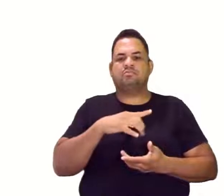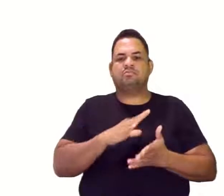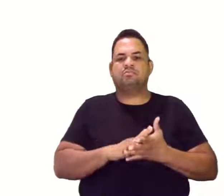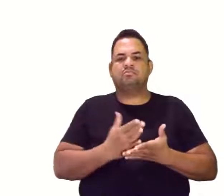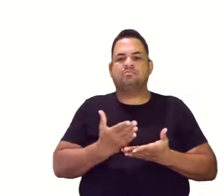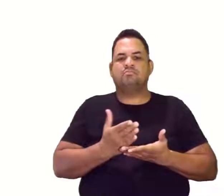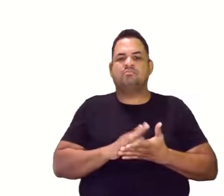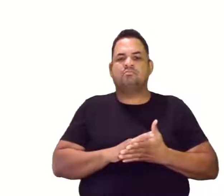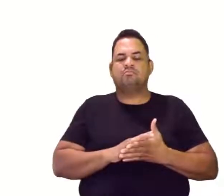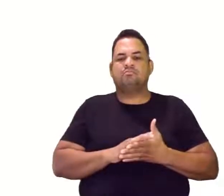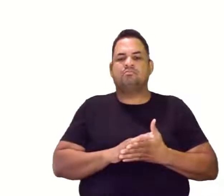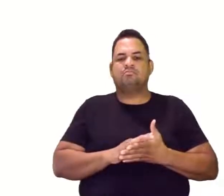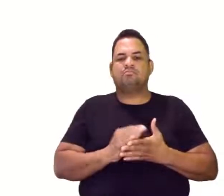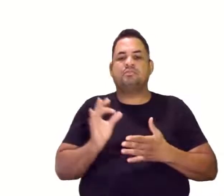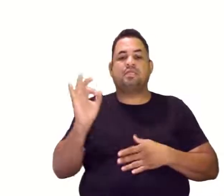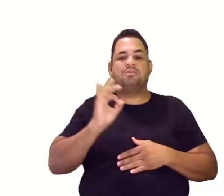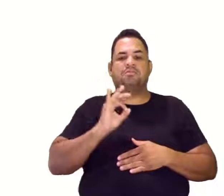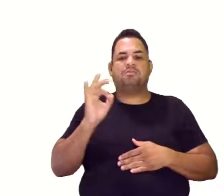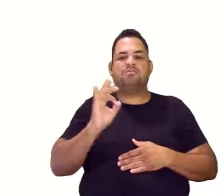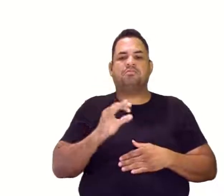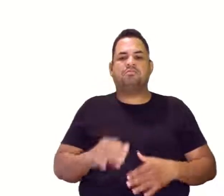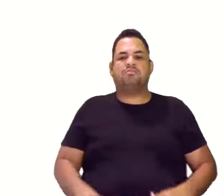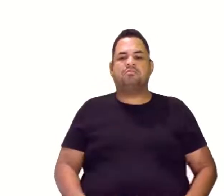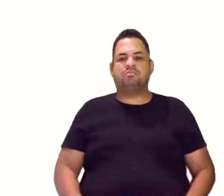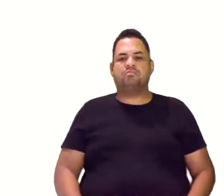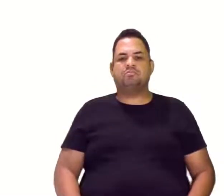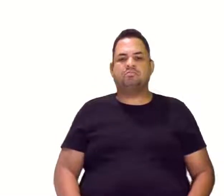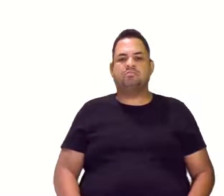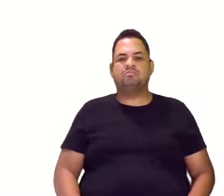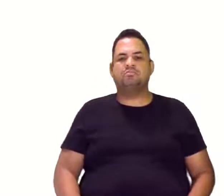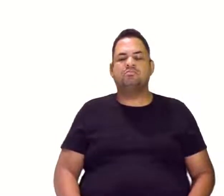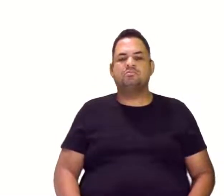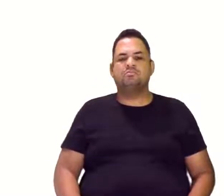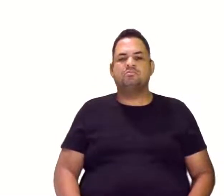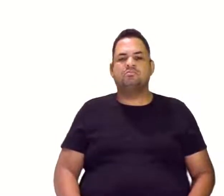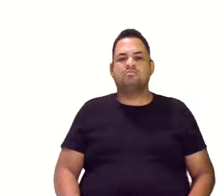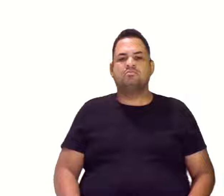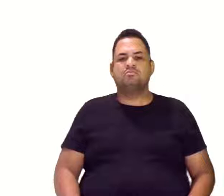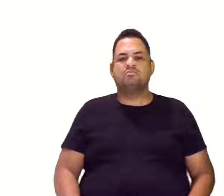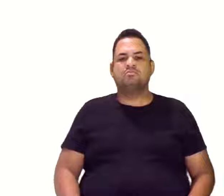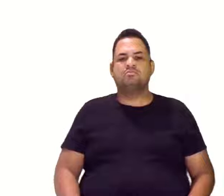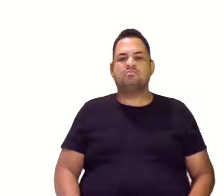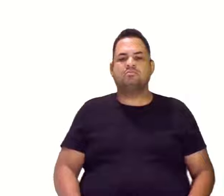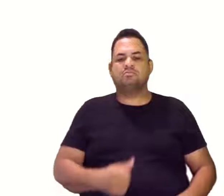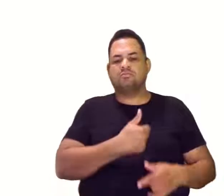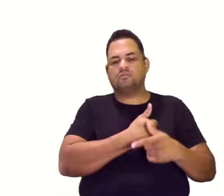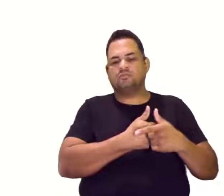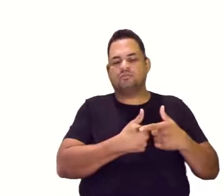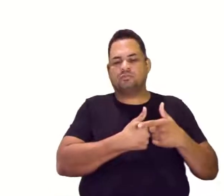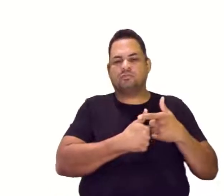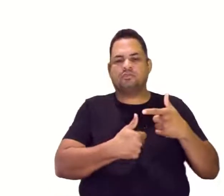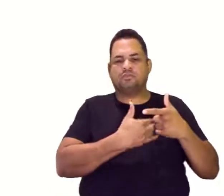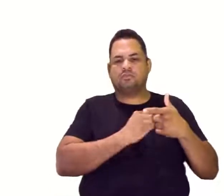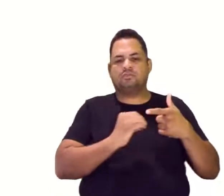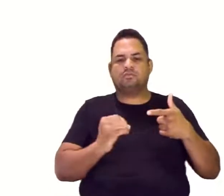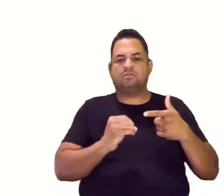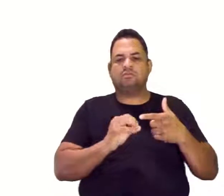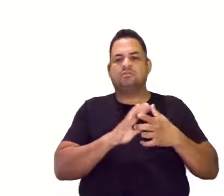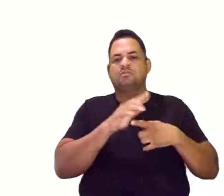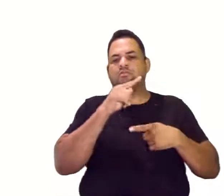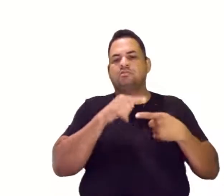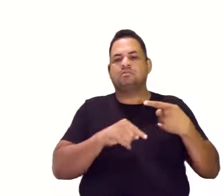aqui legal. Ele não quer porcentagem? Uhum. Porcentagem, o denominador não é 100? Pode ser. Então eu vou dividir por